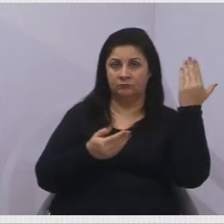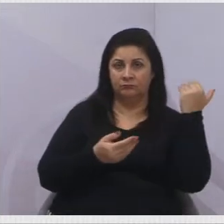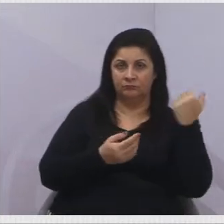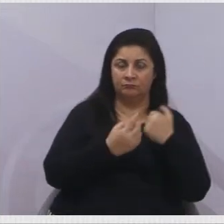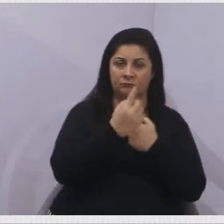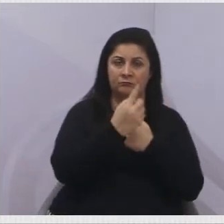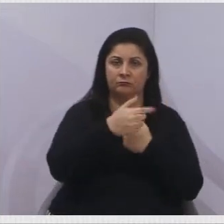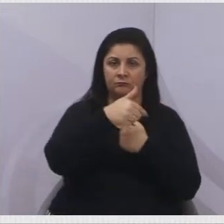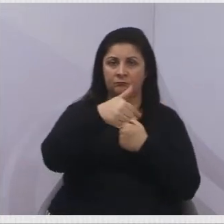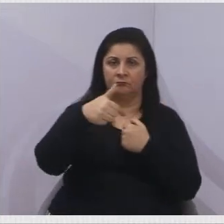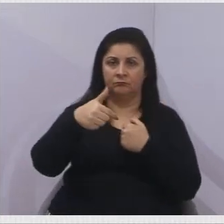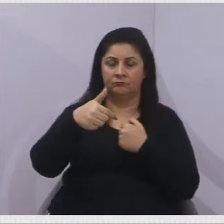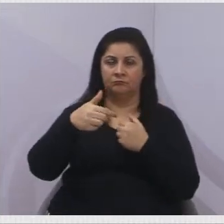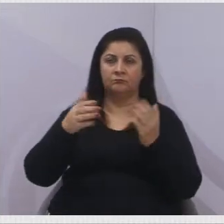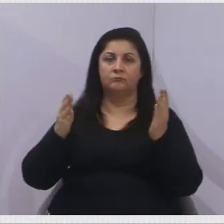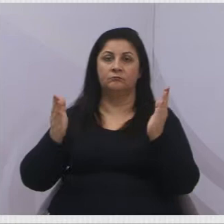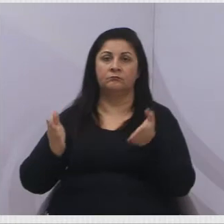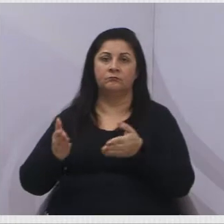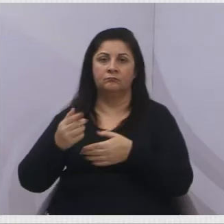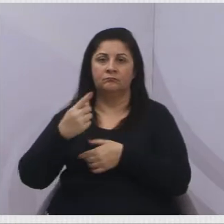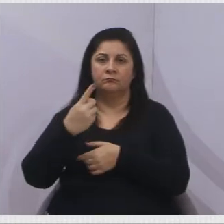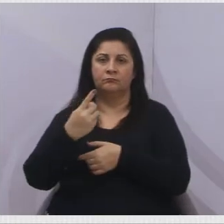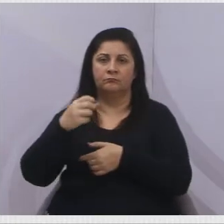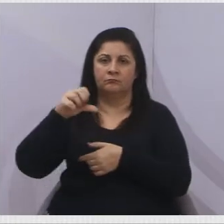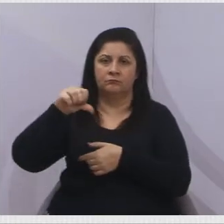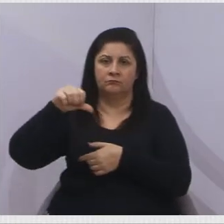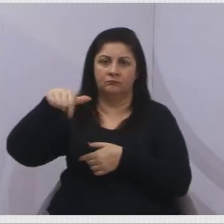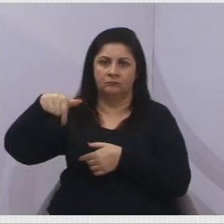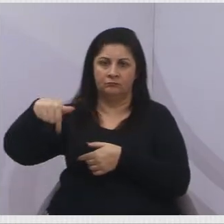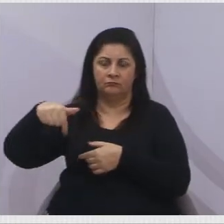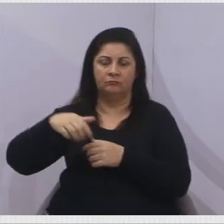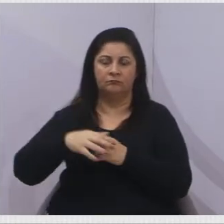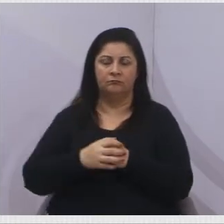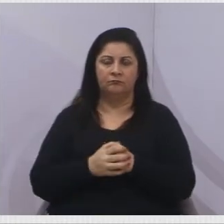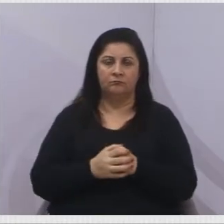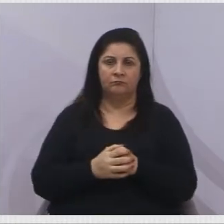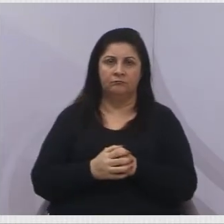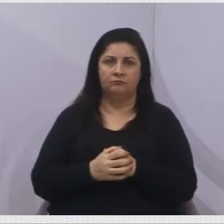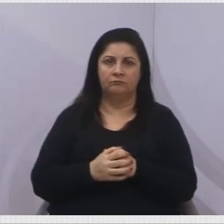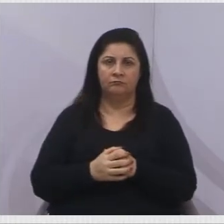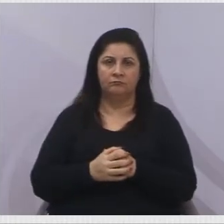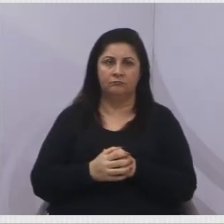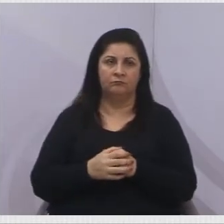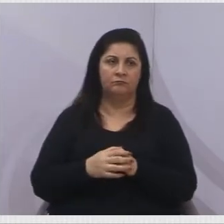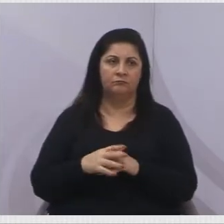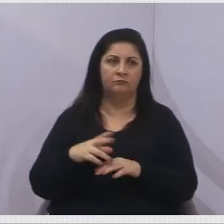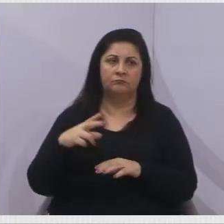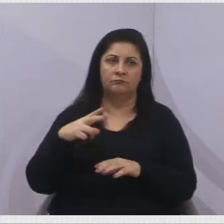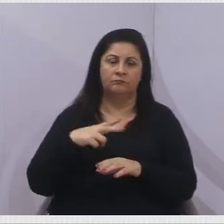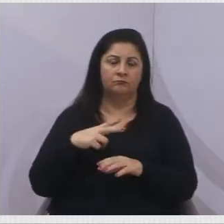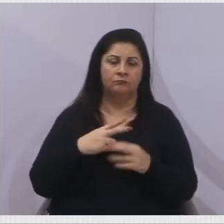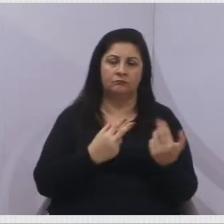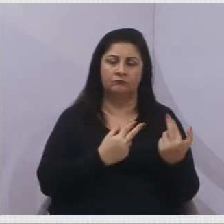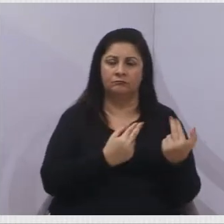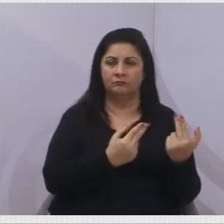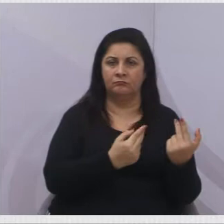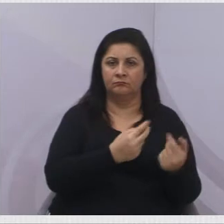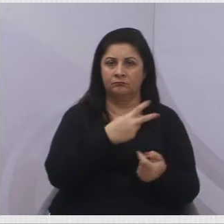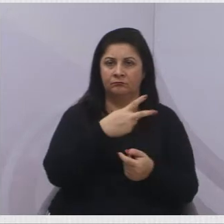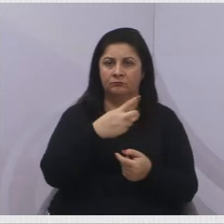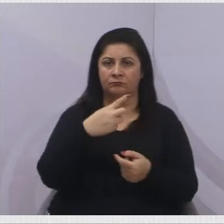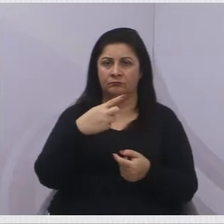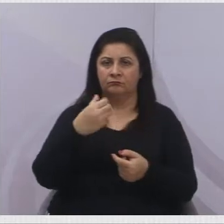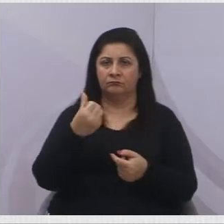177 leitos para 197 leitos. Os leitos não SUS permaneceram com 216